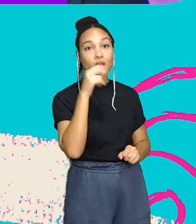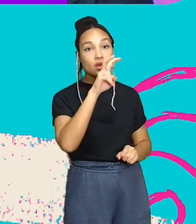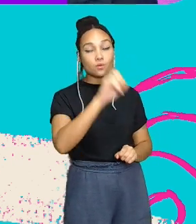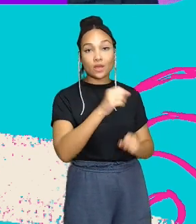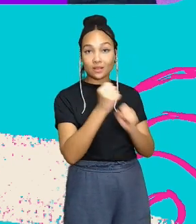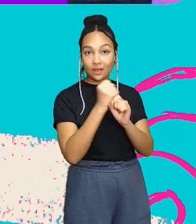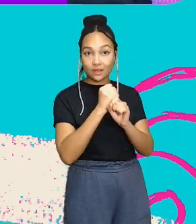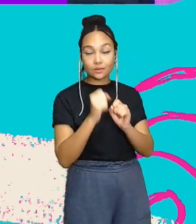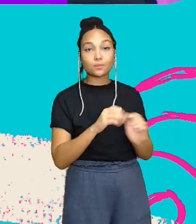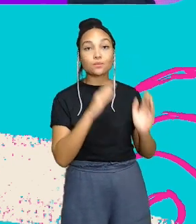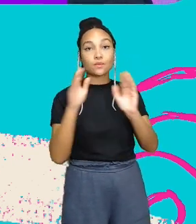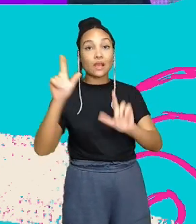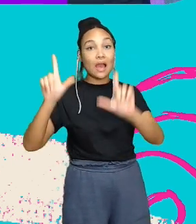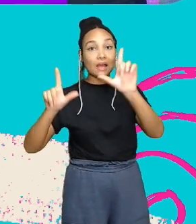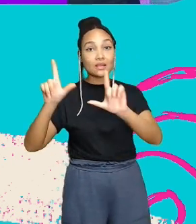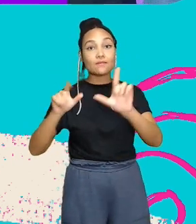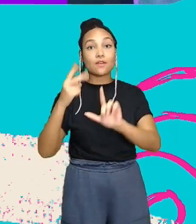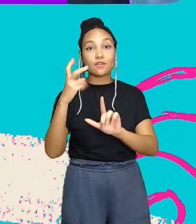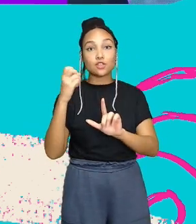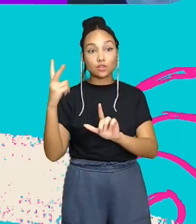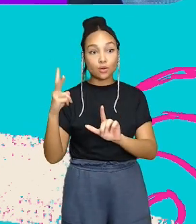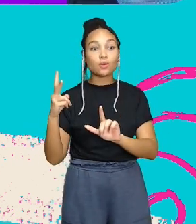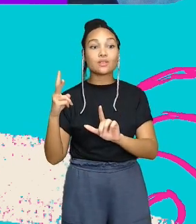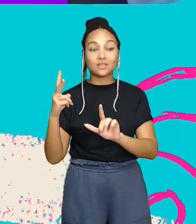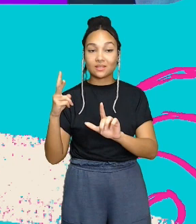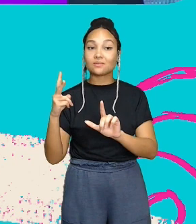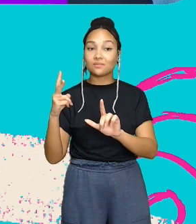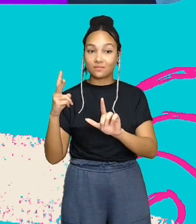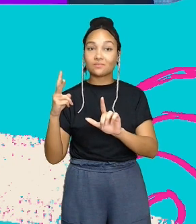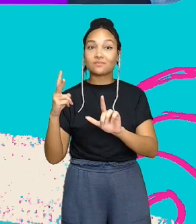a TV 22, são quase, tá, Giane? Só trocou o carro